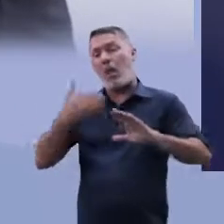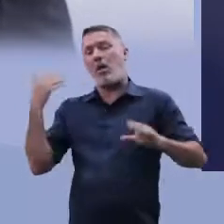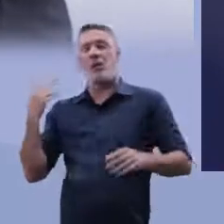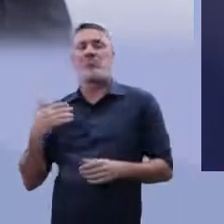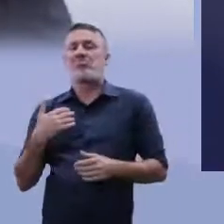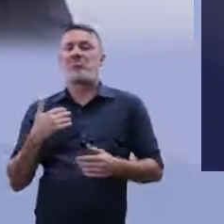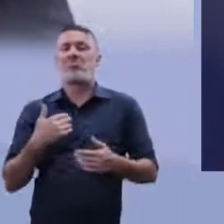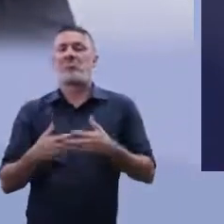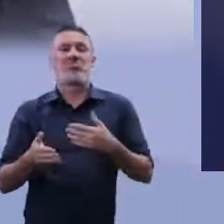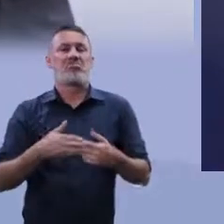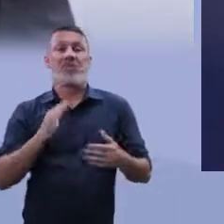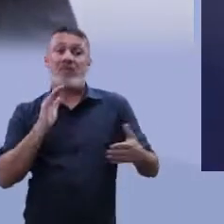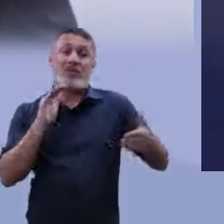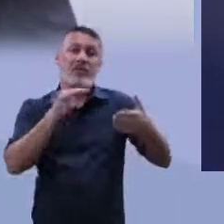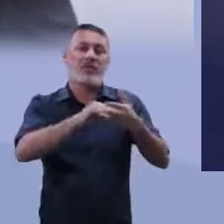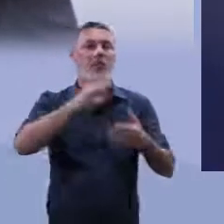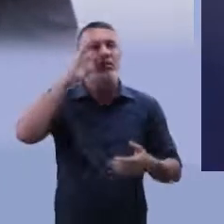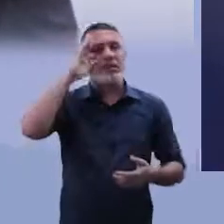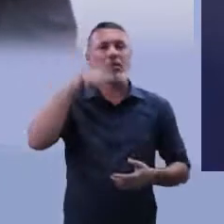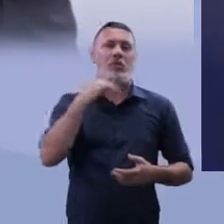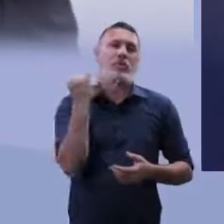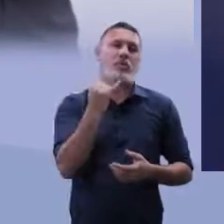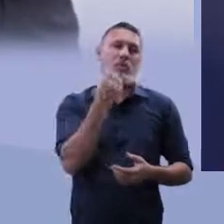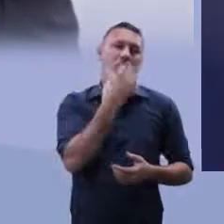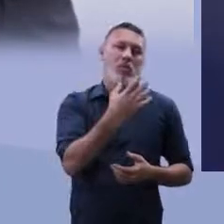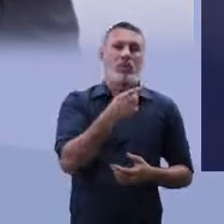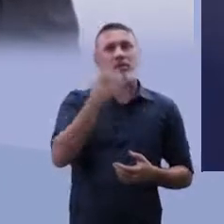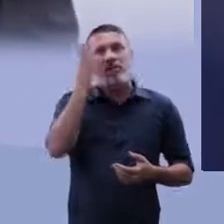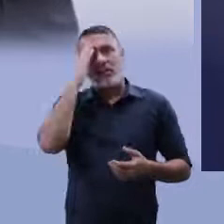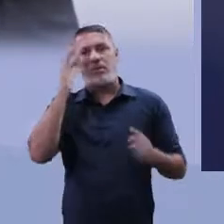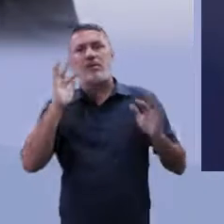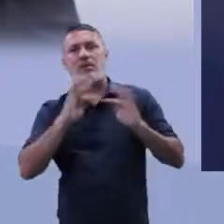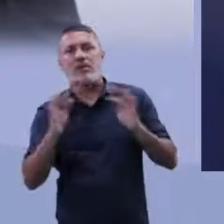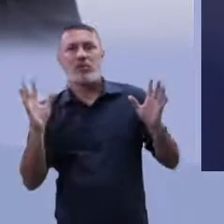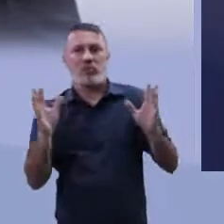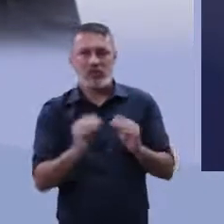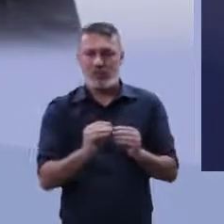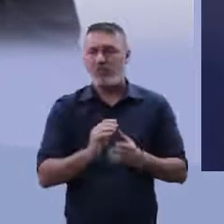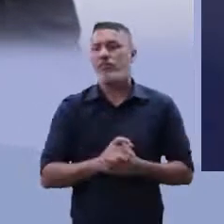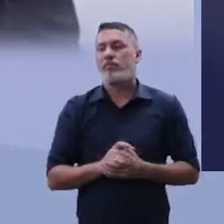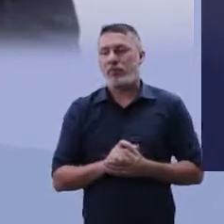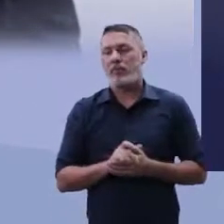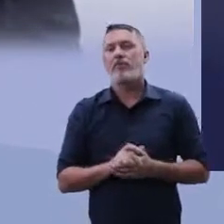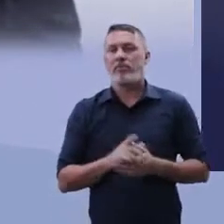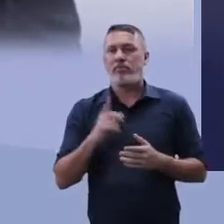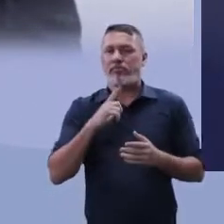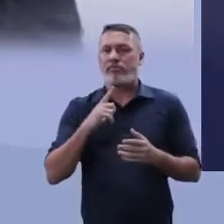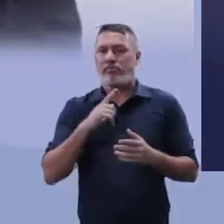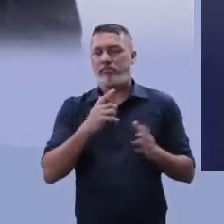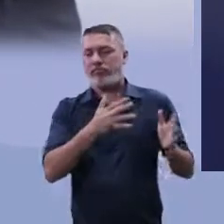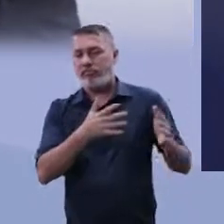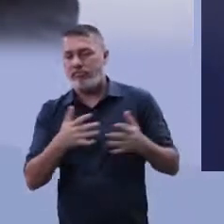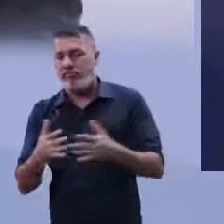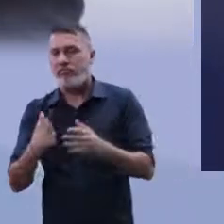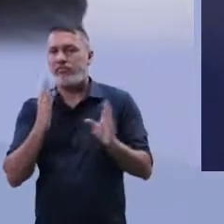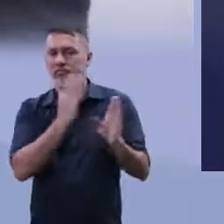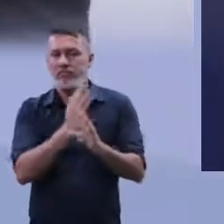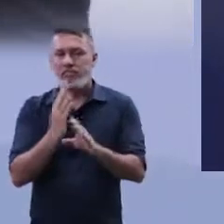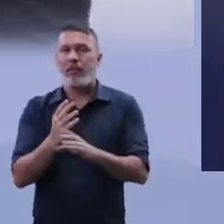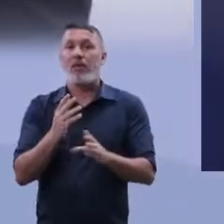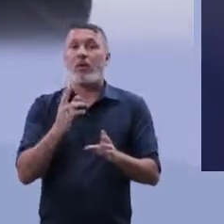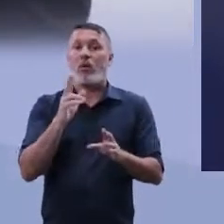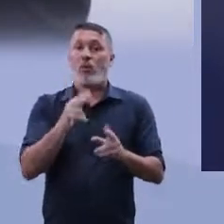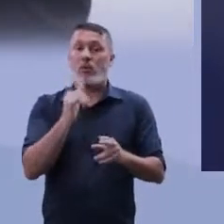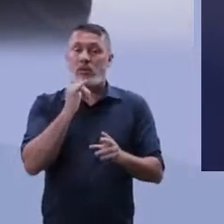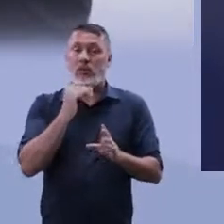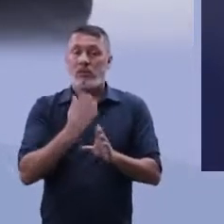não importa o que você faça durante a sua caminhada aí, que você tem que atingir aquele objetivo. Kant revira, né,